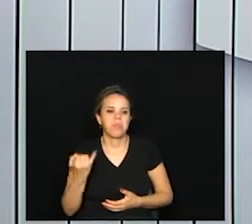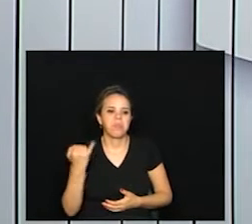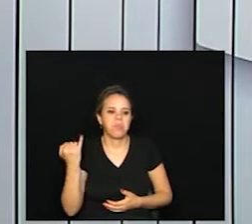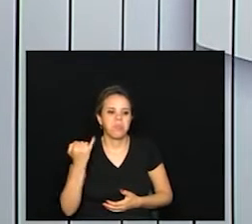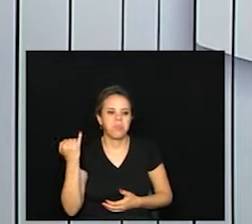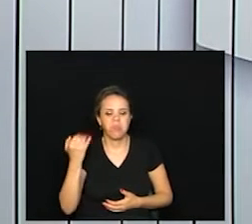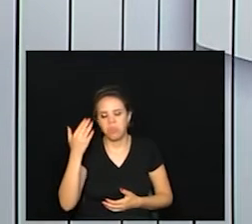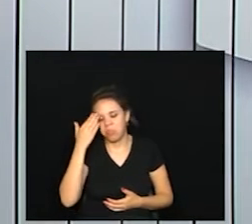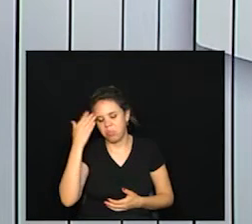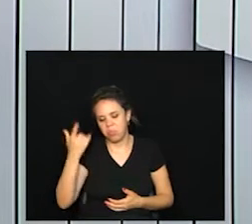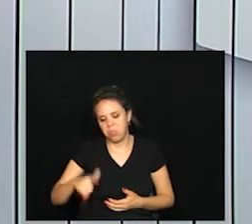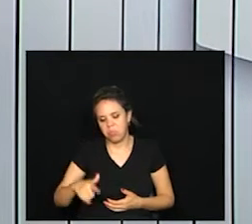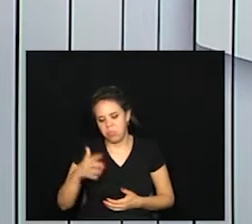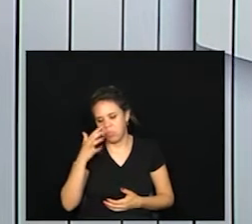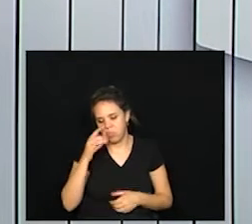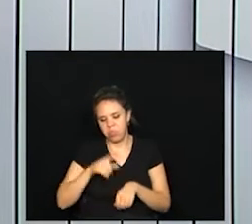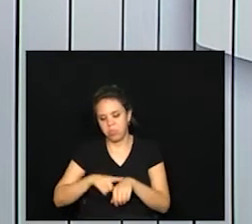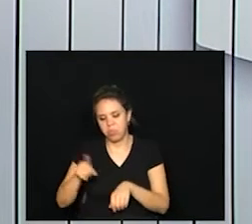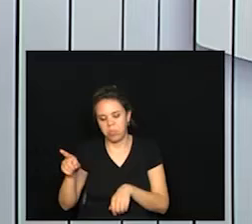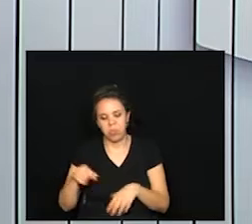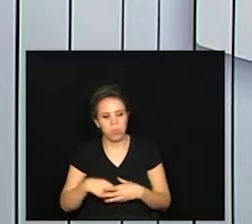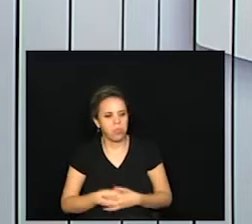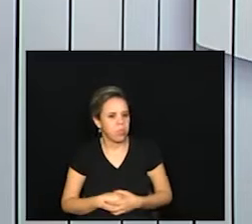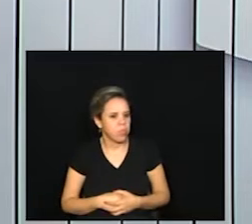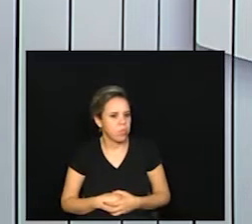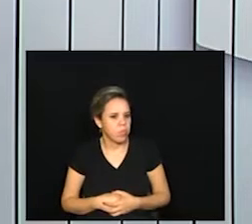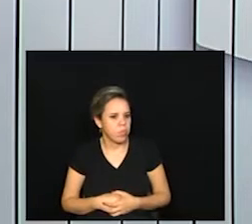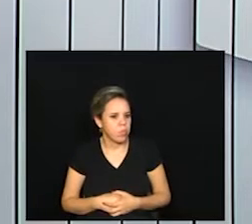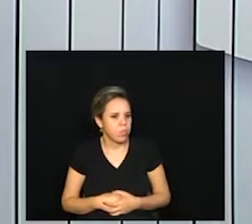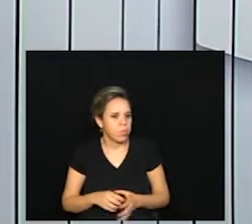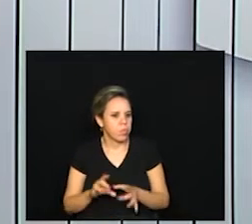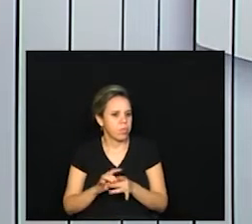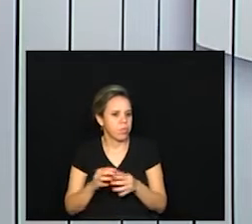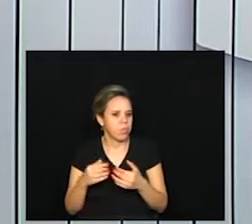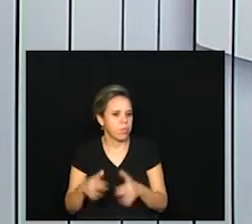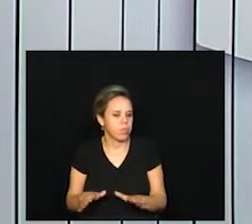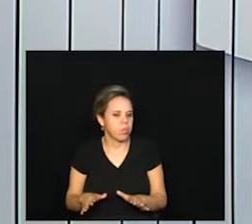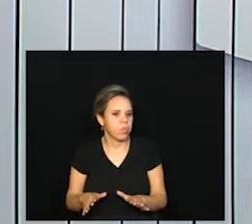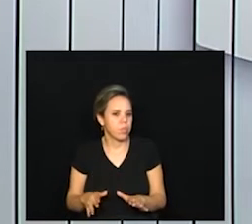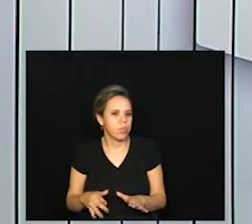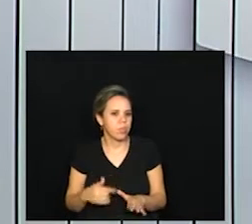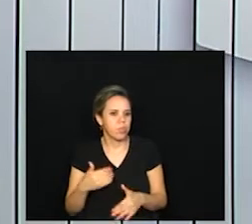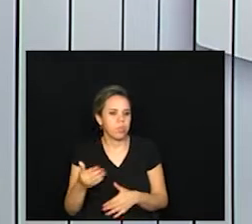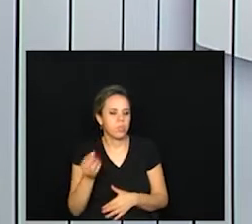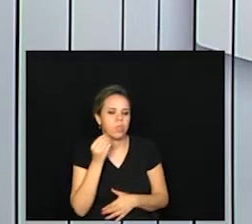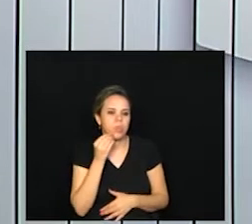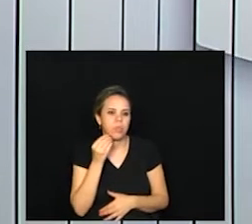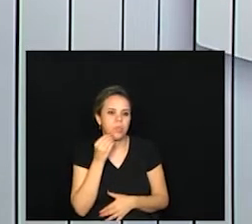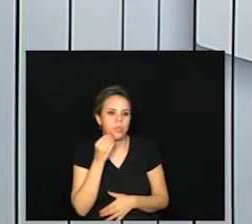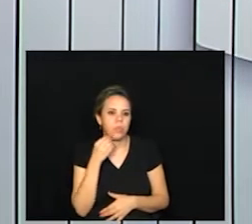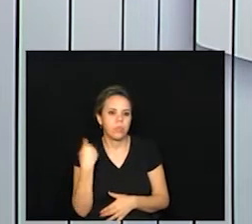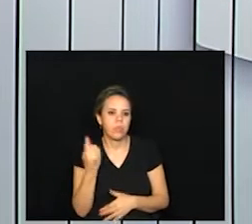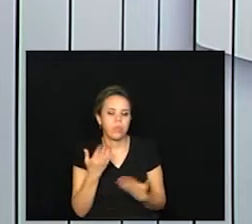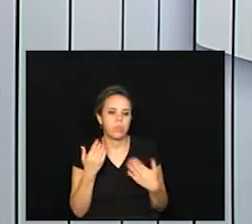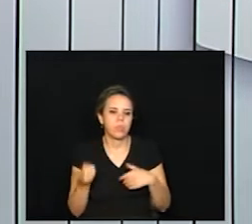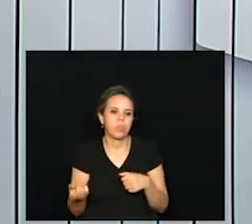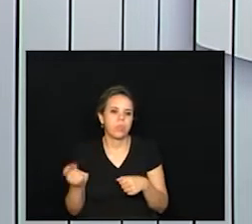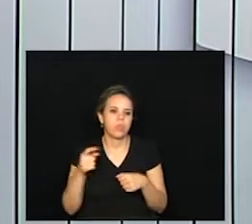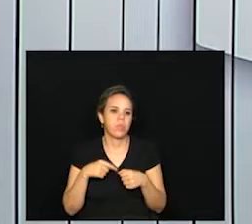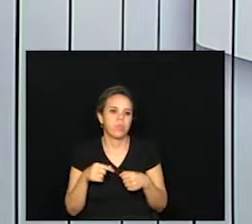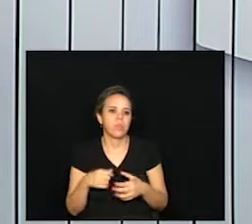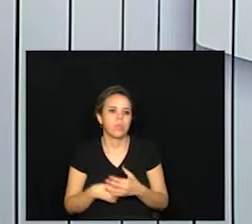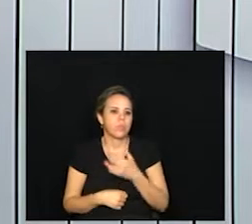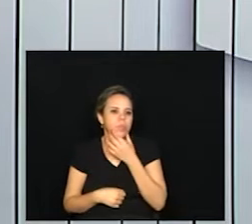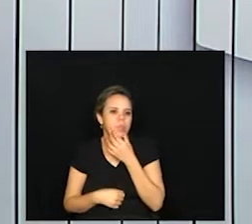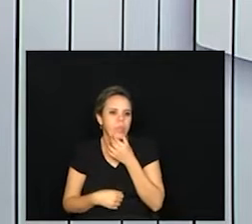valia. Agradeço novamente a disponibilidade do seu tempo e fico aberto aí para uma próxima oportunidade para a gente poder voltar a